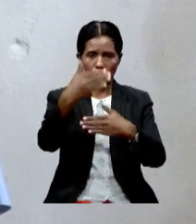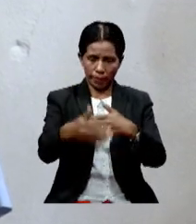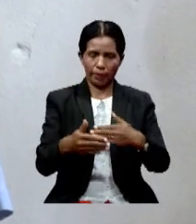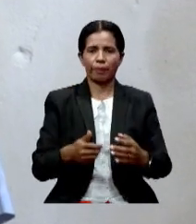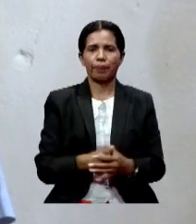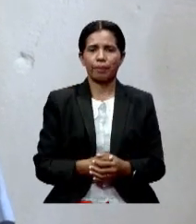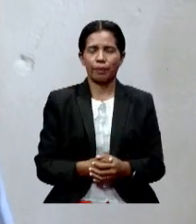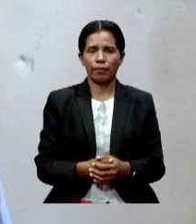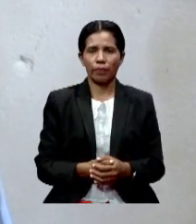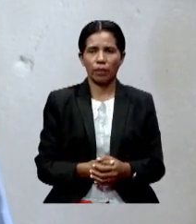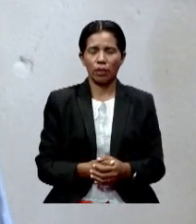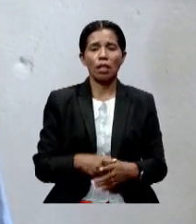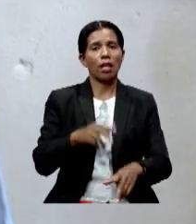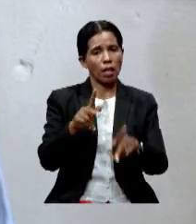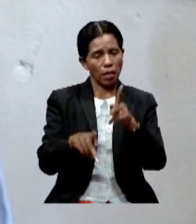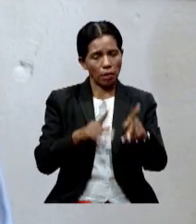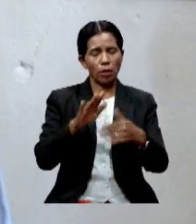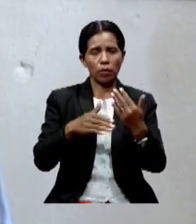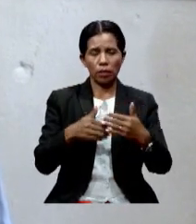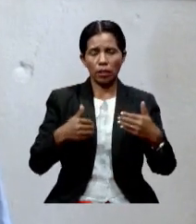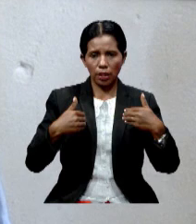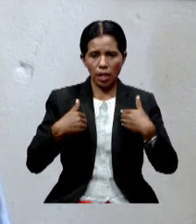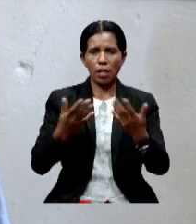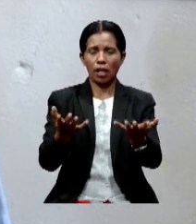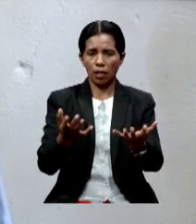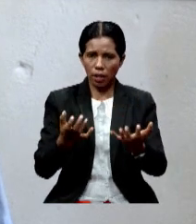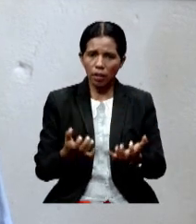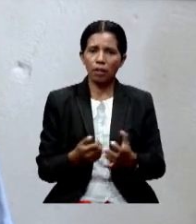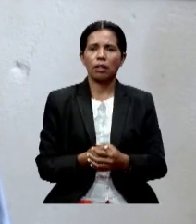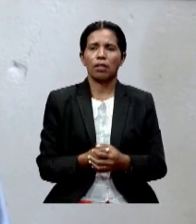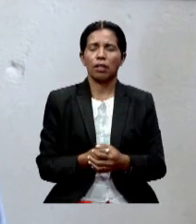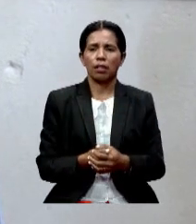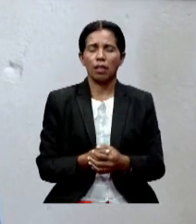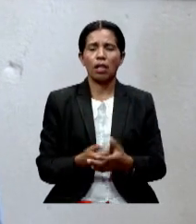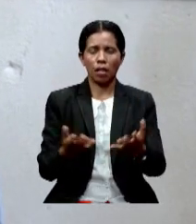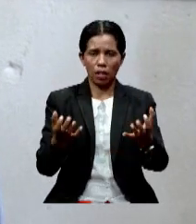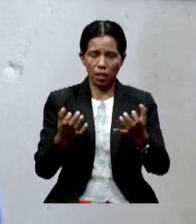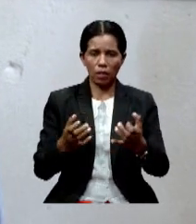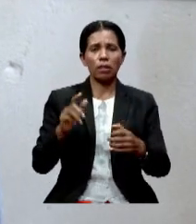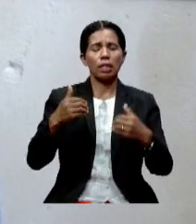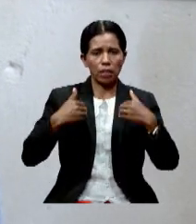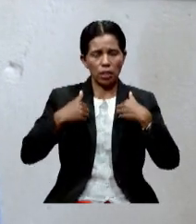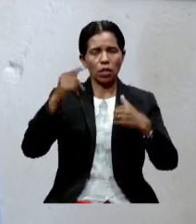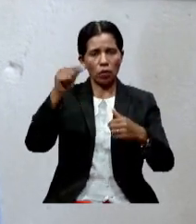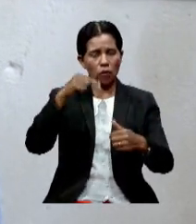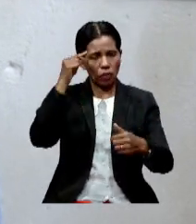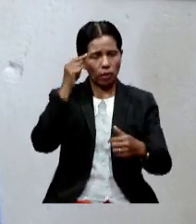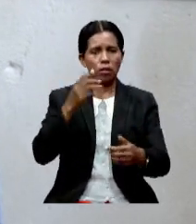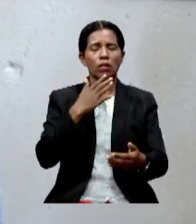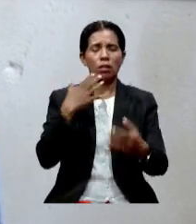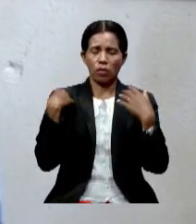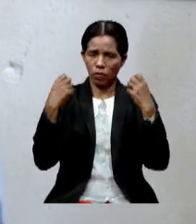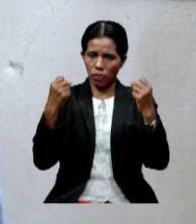e a governação povo e a desejo kata hakara gruni e a governação ira neve que